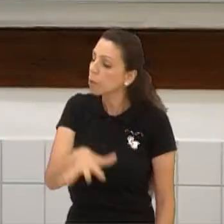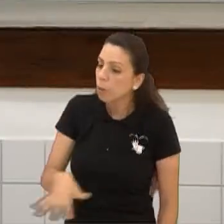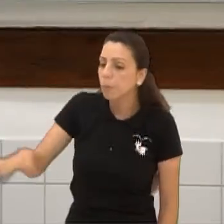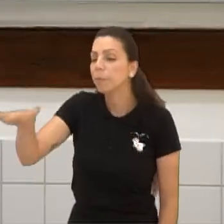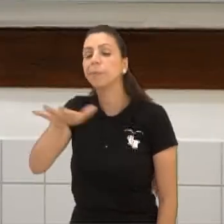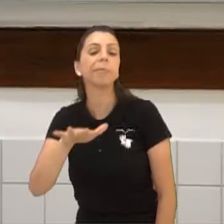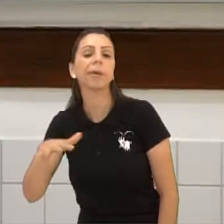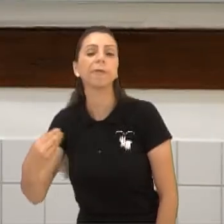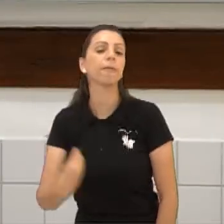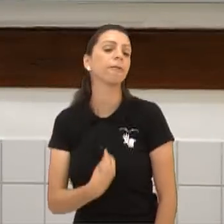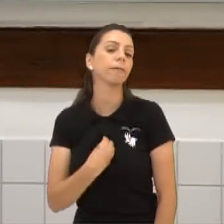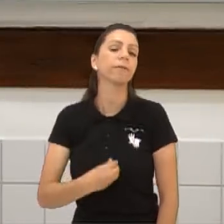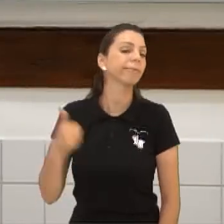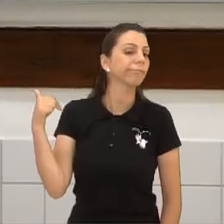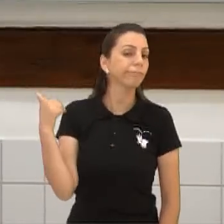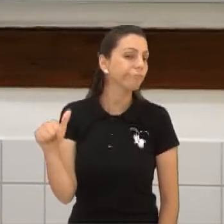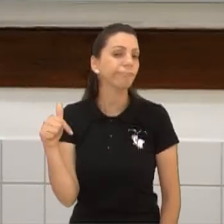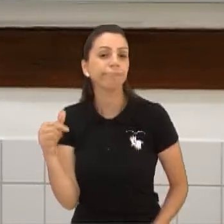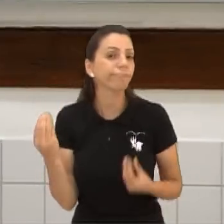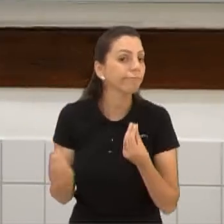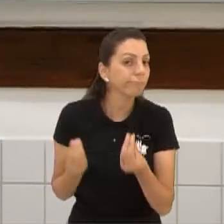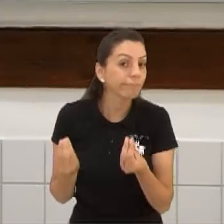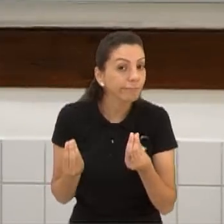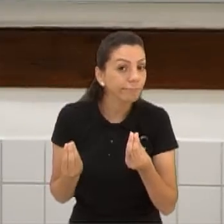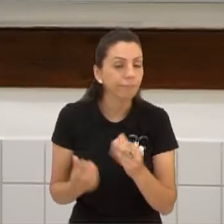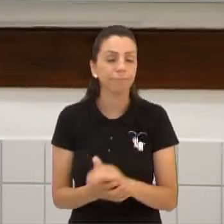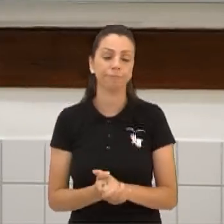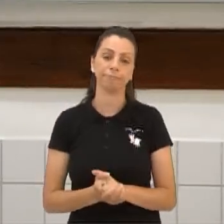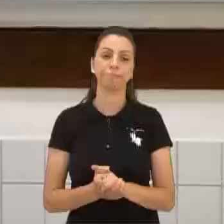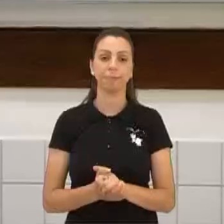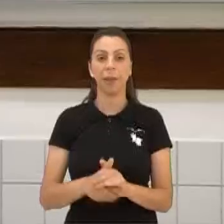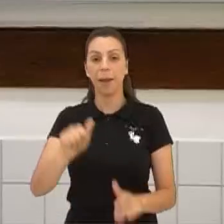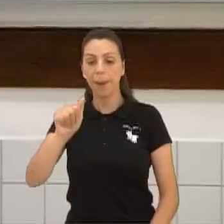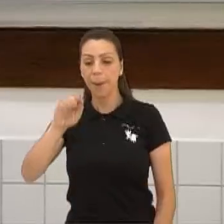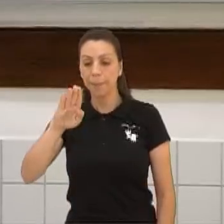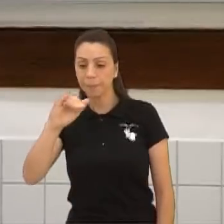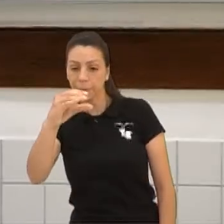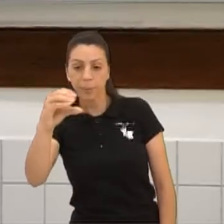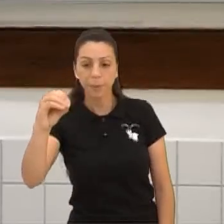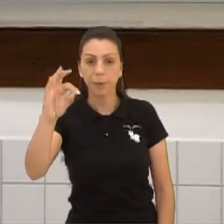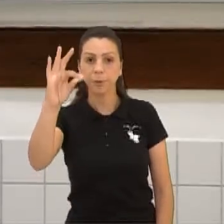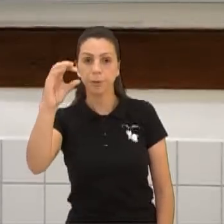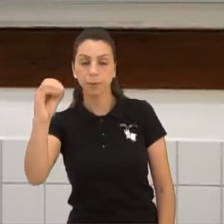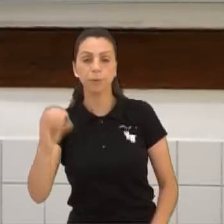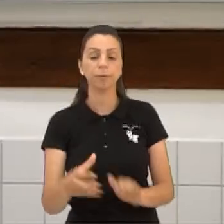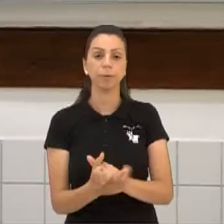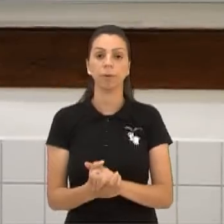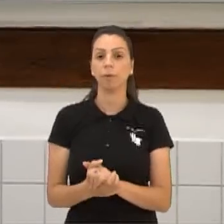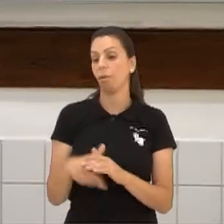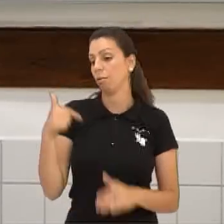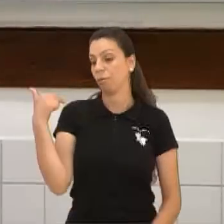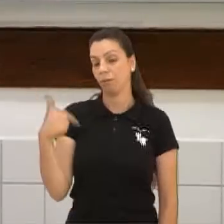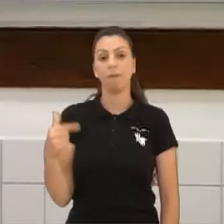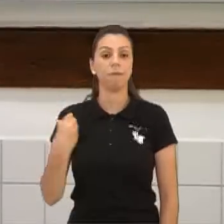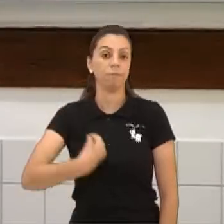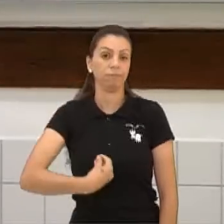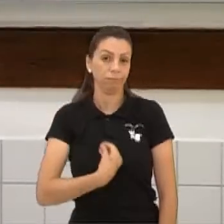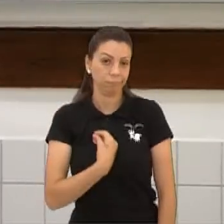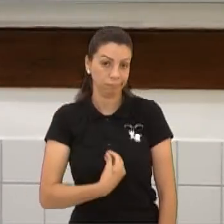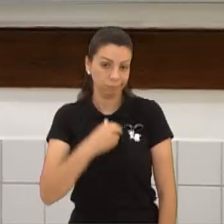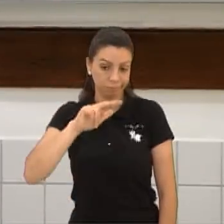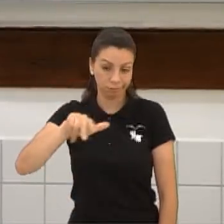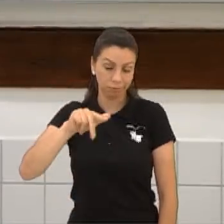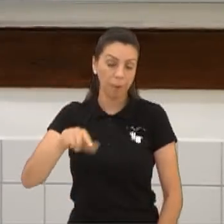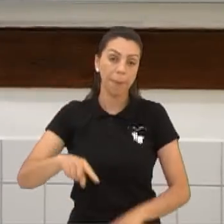abiótico desse ecossistema? Gente, abiótico são todos aqueles agentes que não vivem, mas que